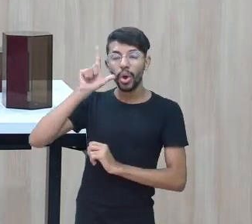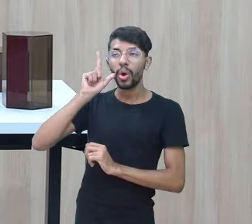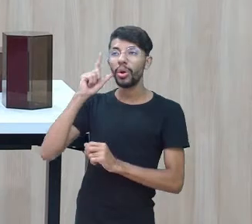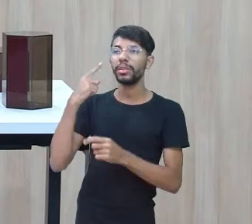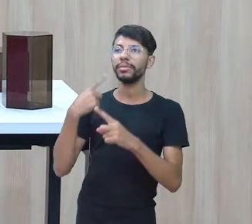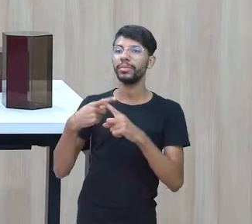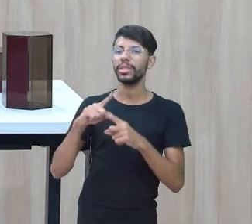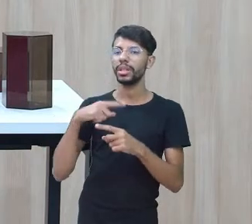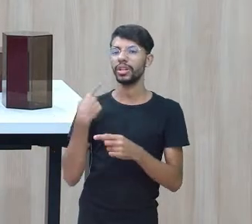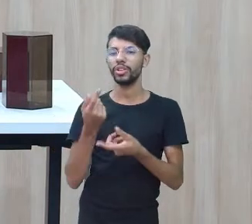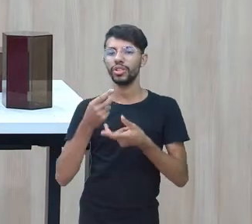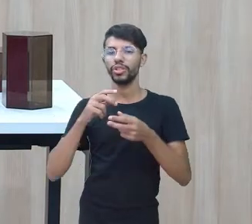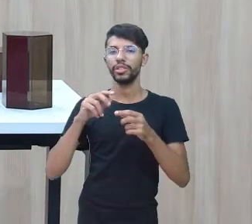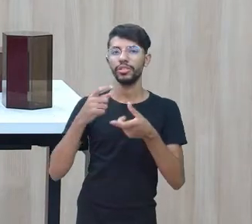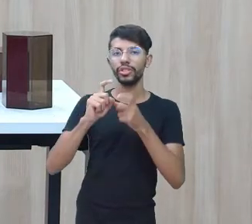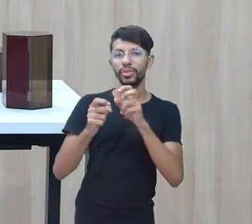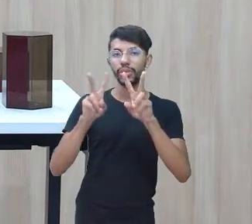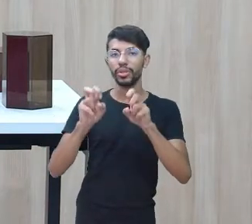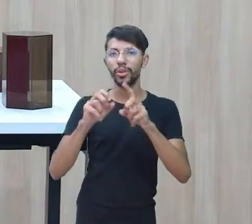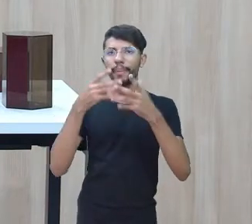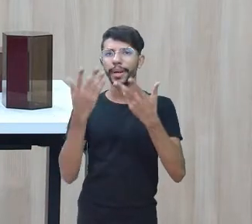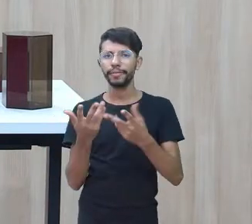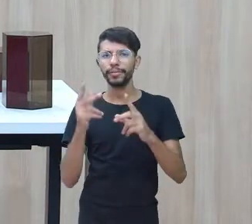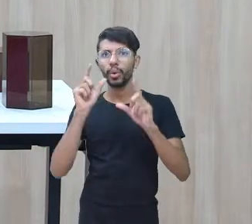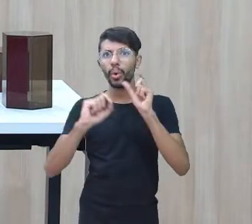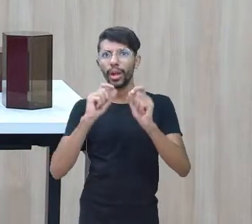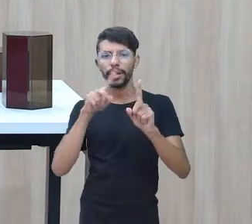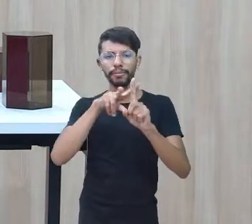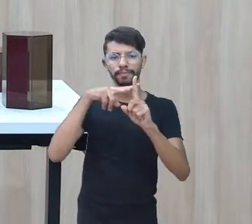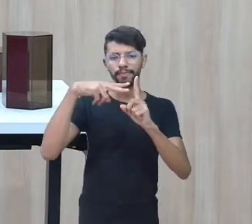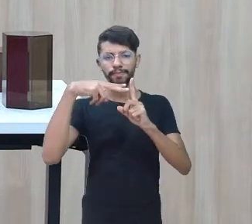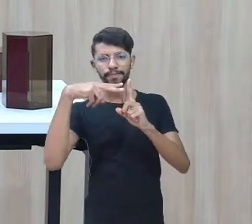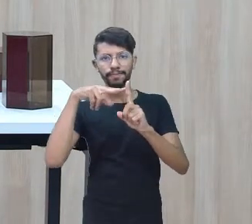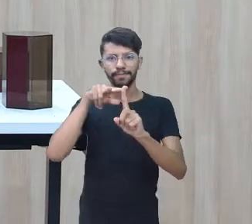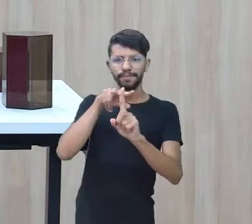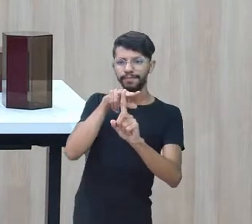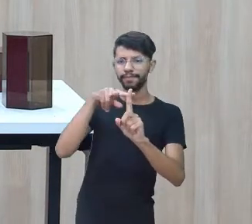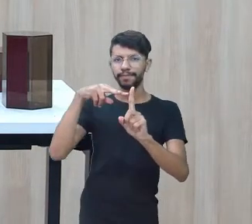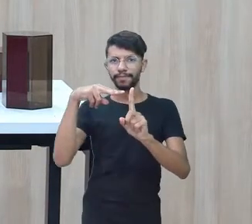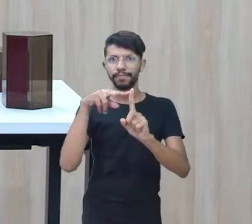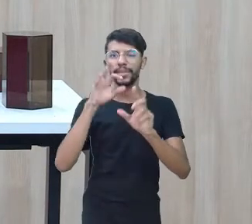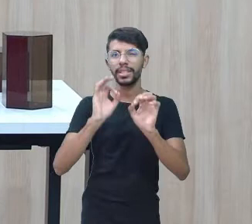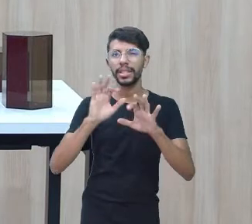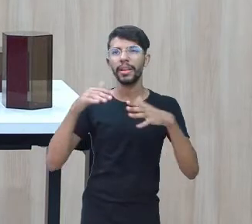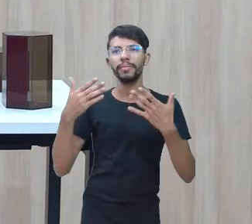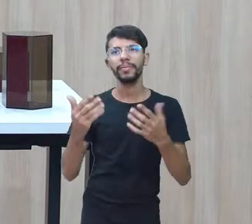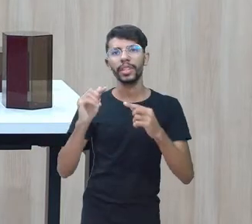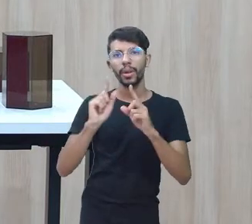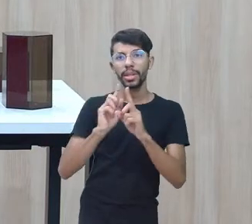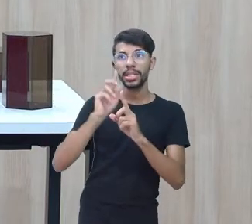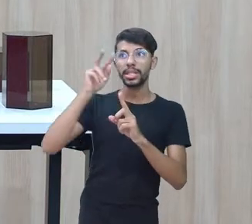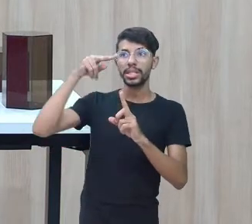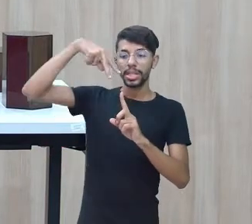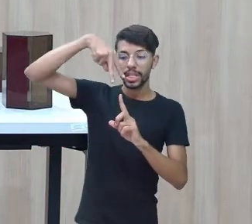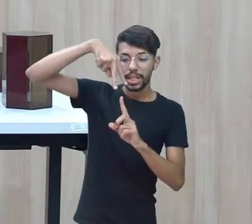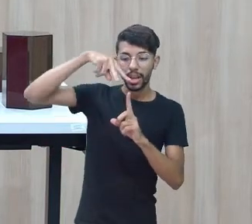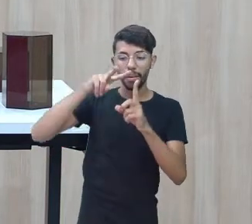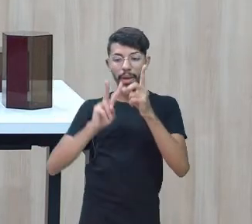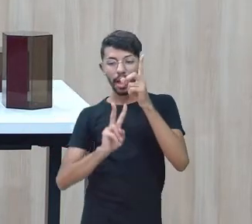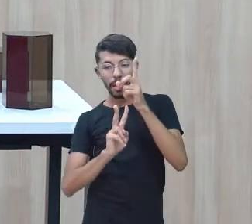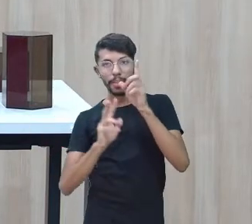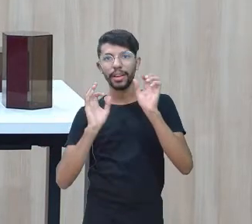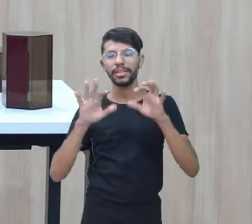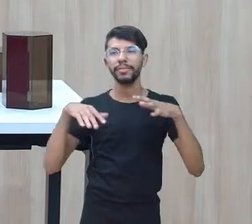parte da frente, a parte posterior, a direita e a esquerda, e em cima e embaixo. Então, a gente falou sobre essa ideia de